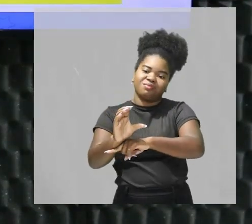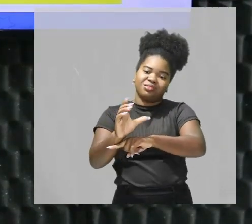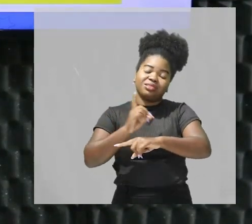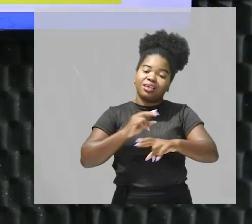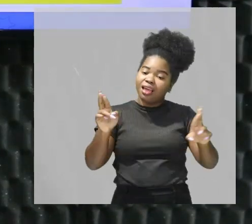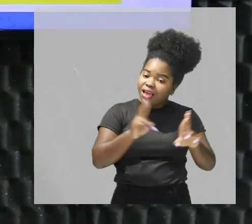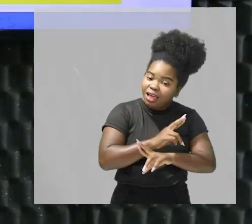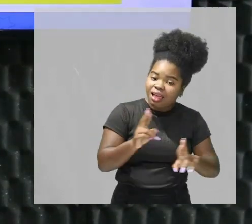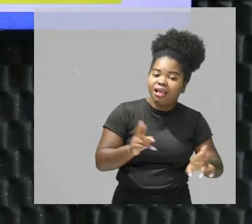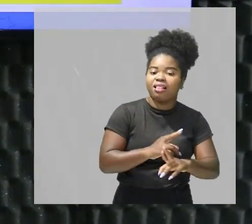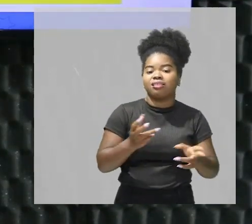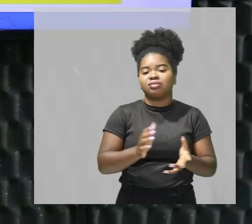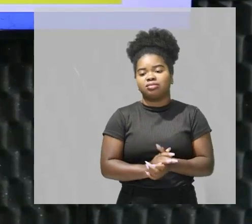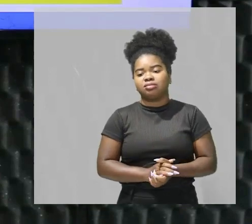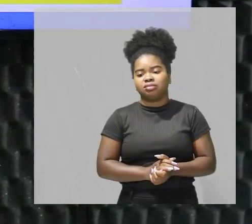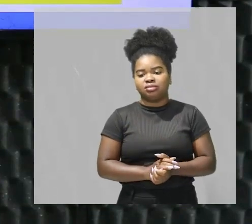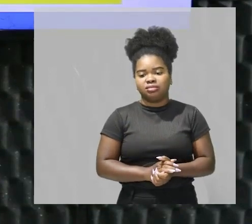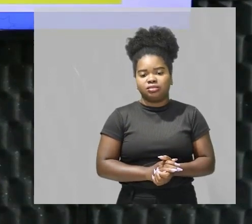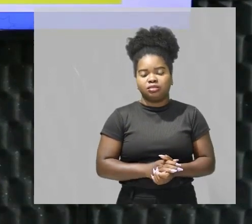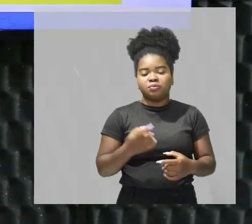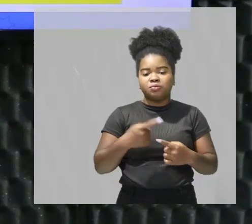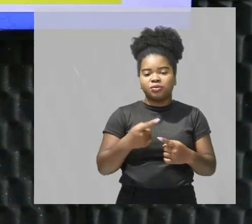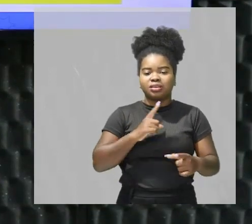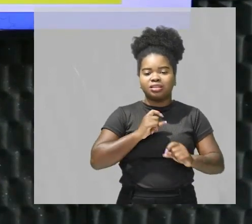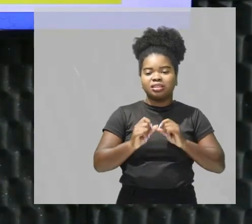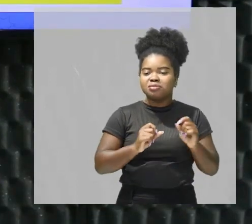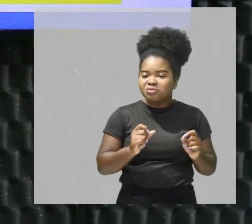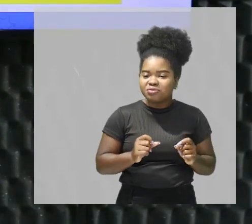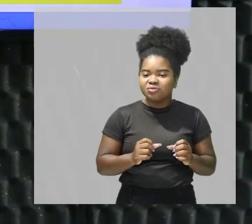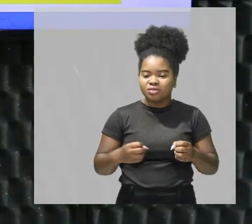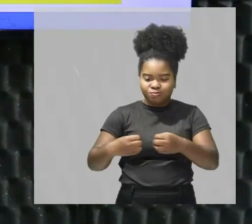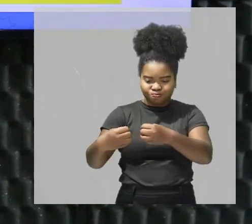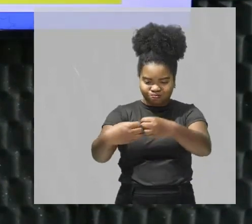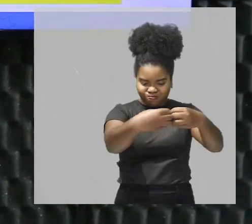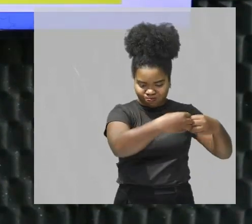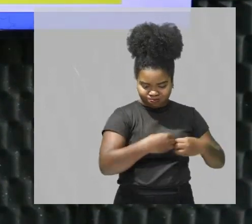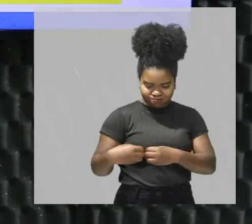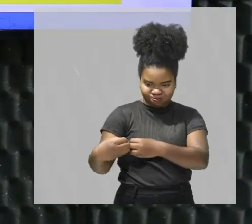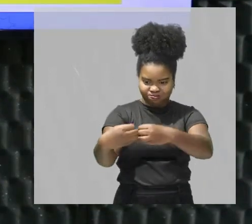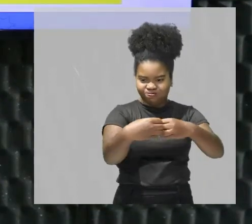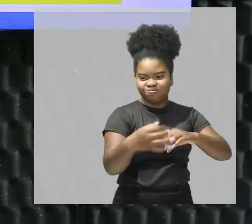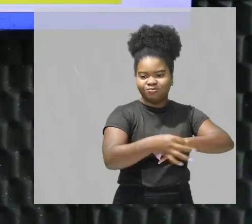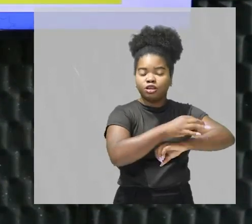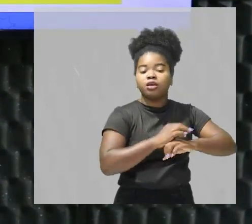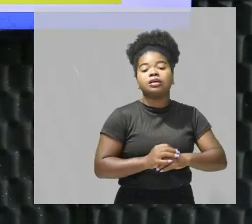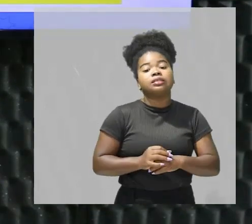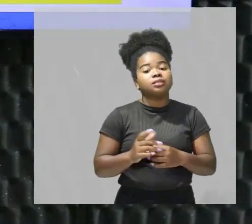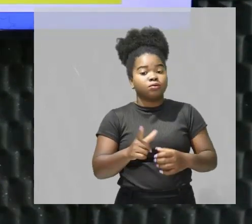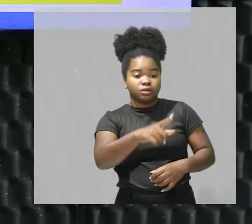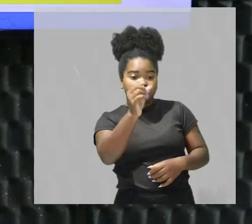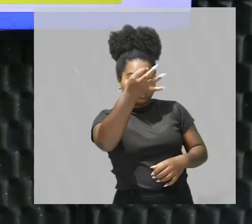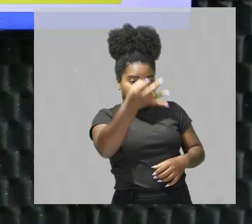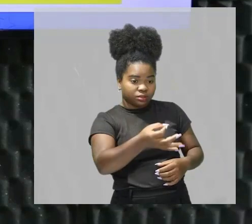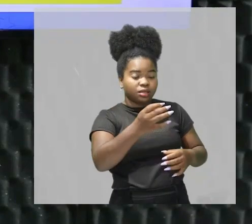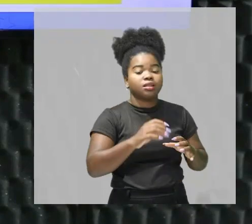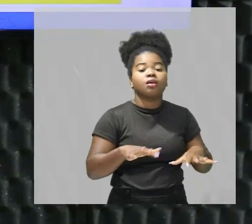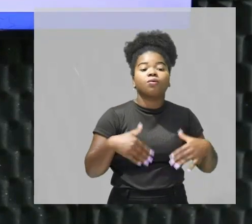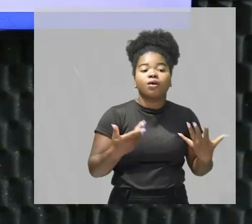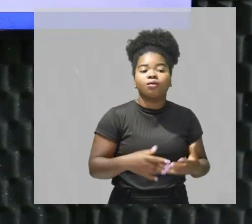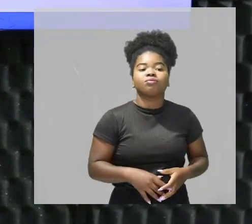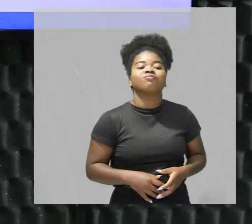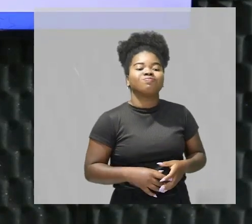maiores interações entre moléculas. Por isso, a alternativa correta é a letra D.